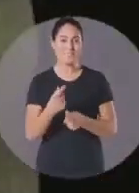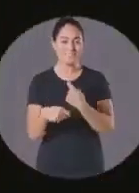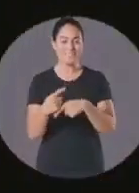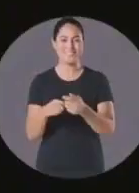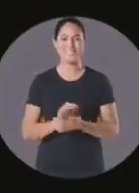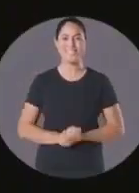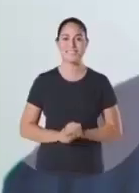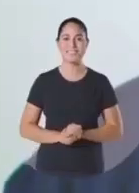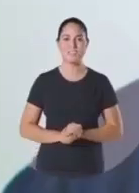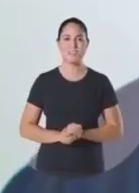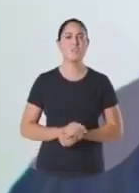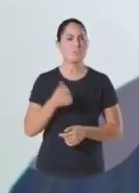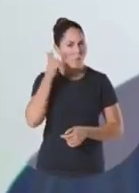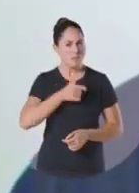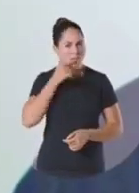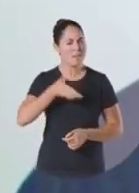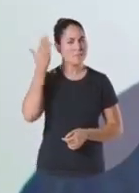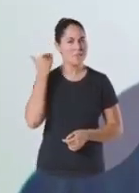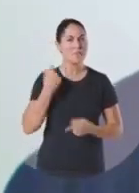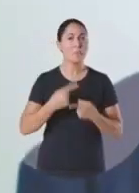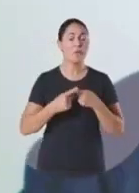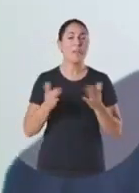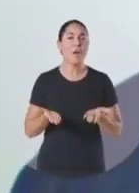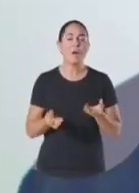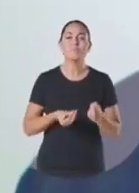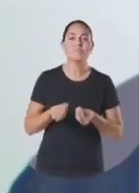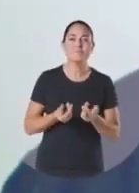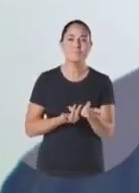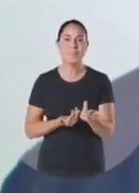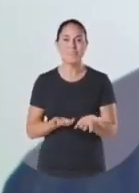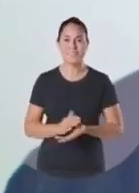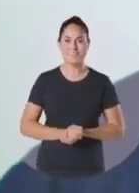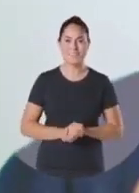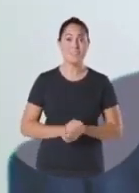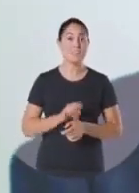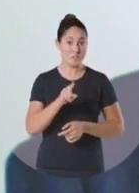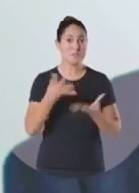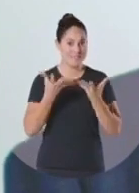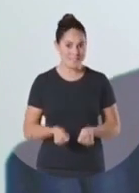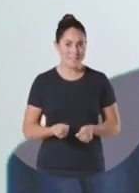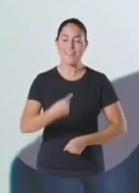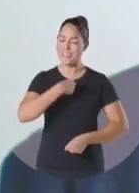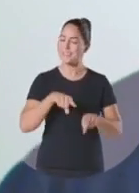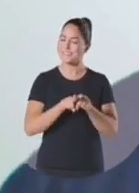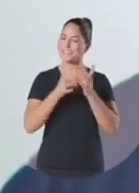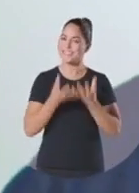cuidadoso com o seu dinheiro. Se já conseguimos fazer isso antes, por que não fazer o mesmo agora? Se você